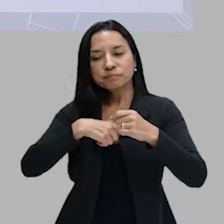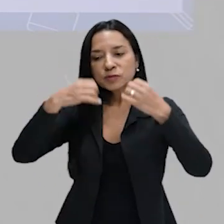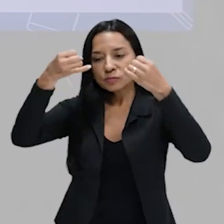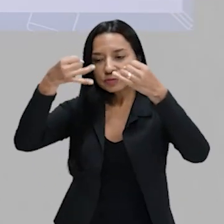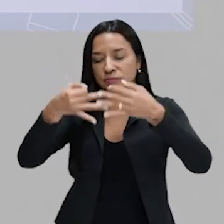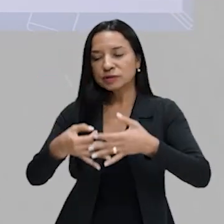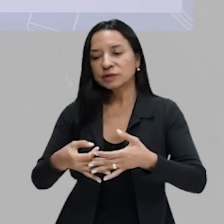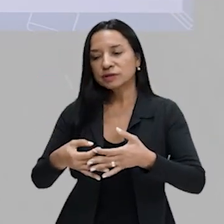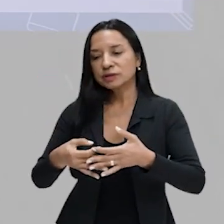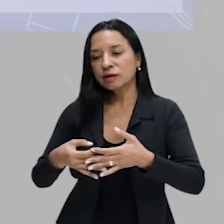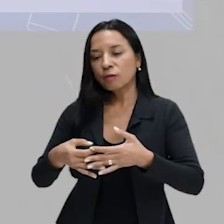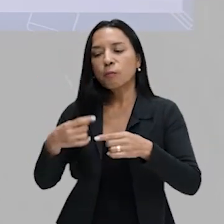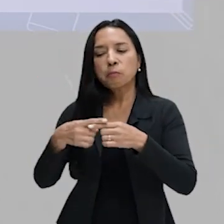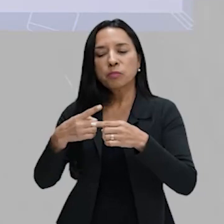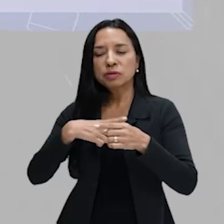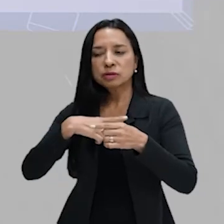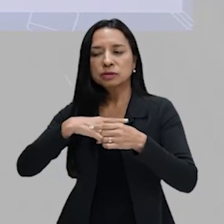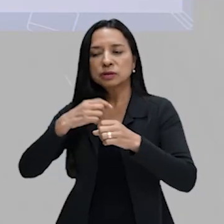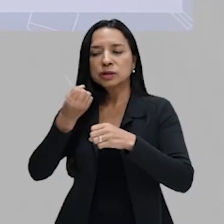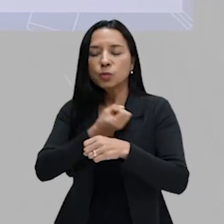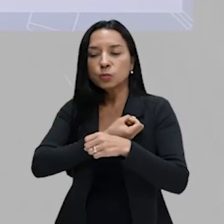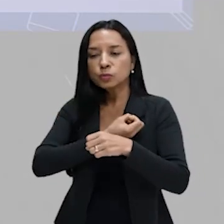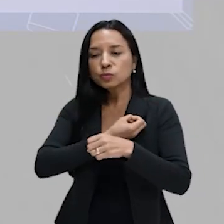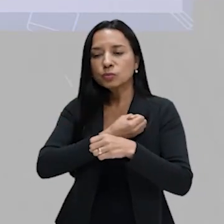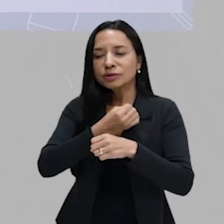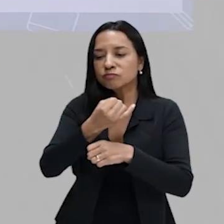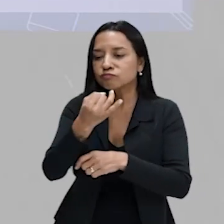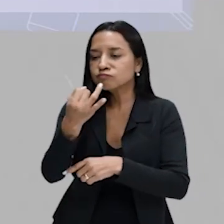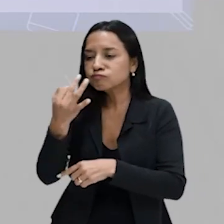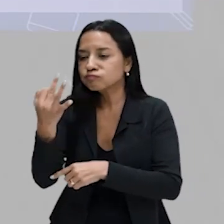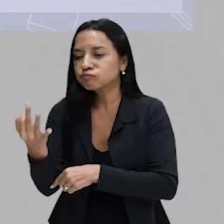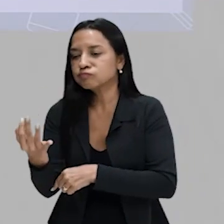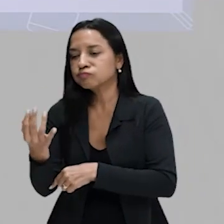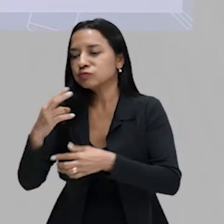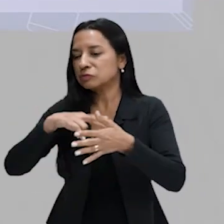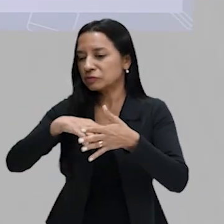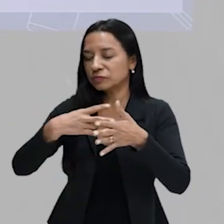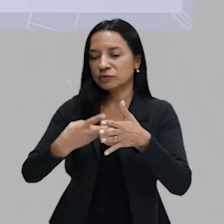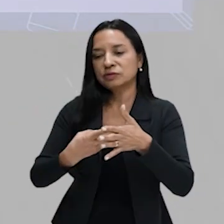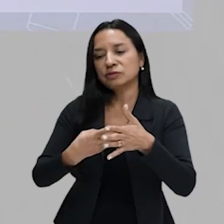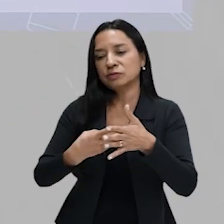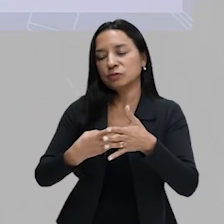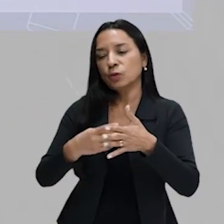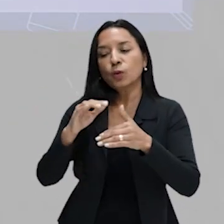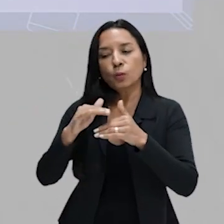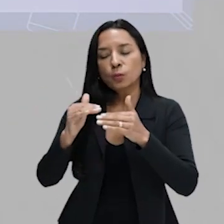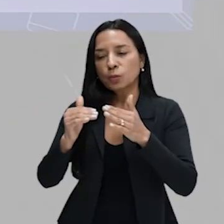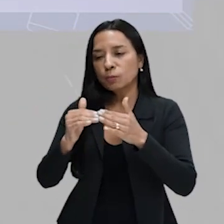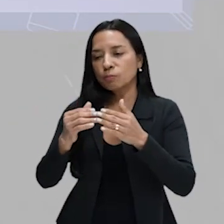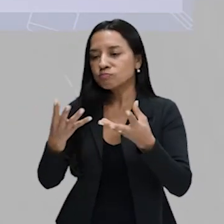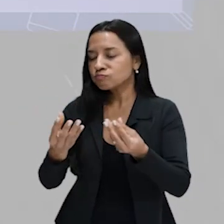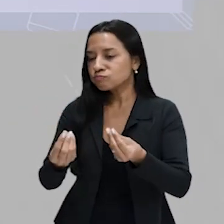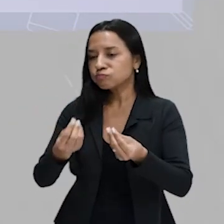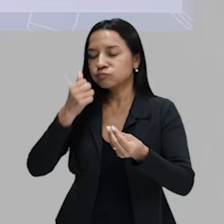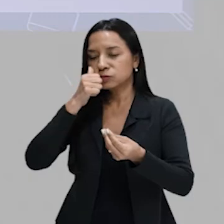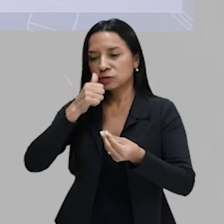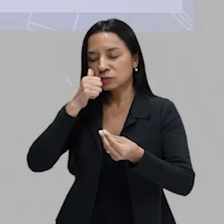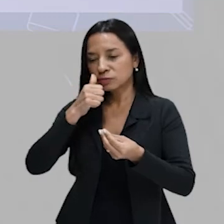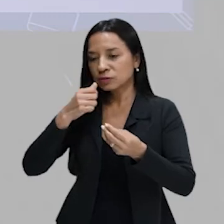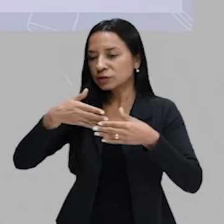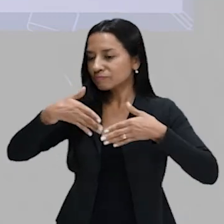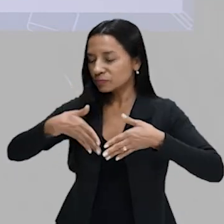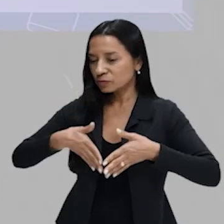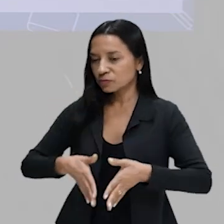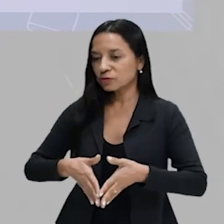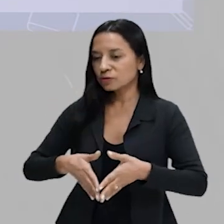a 30% das mulheres que estavam tendo filhos, elas estavam com febre. Então, ela